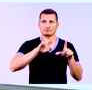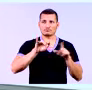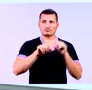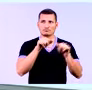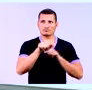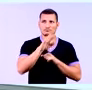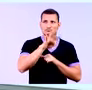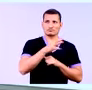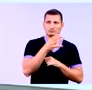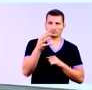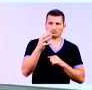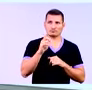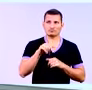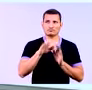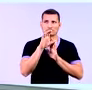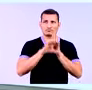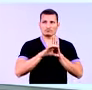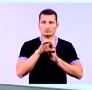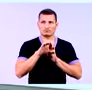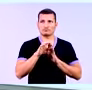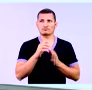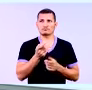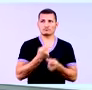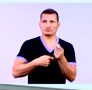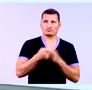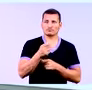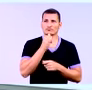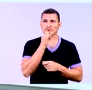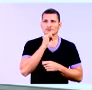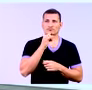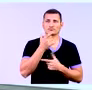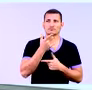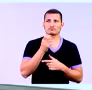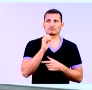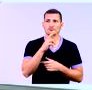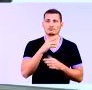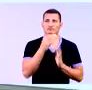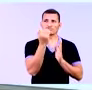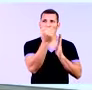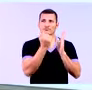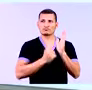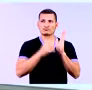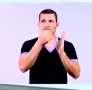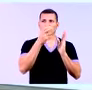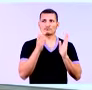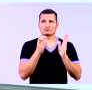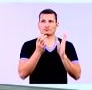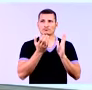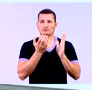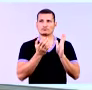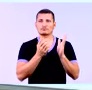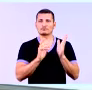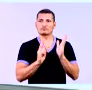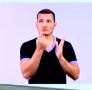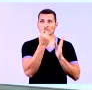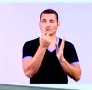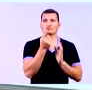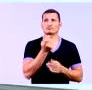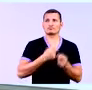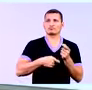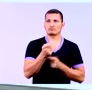transação. Então eu vou executar uma lista de 15 comandos, só que eu quero colocar esses 15 comandos numa única transação. Então